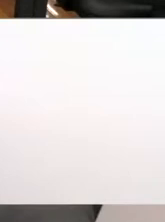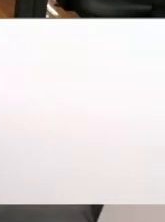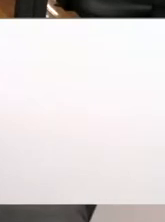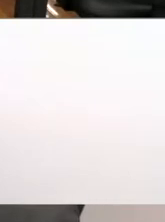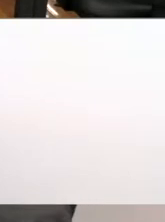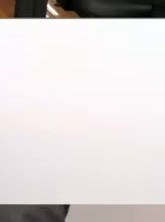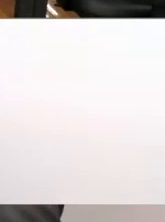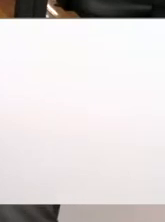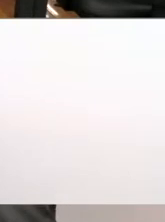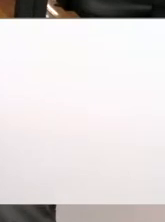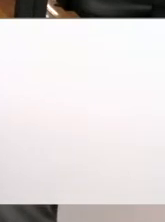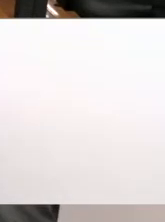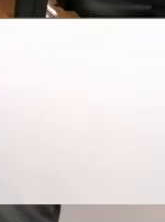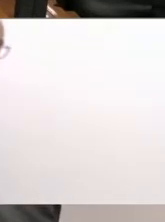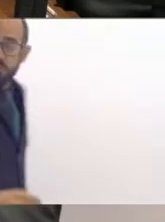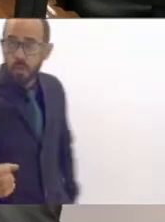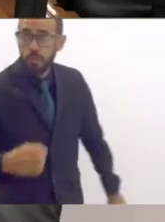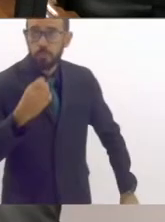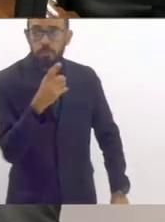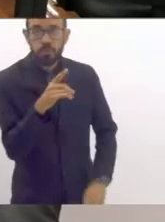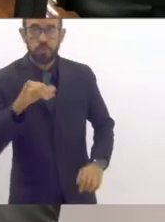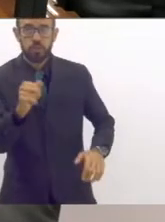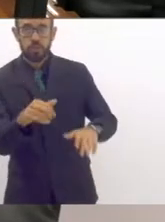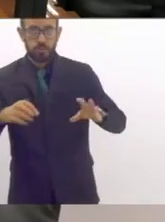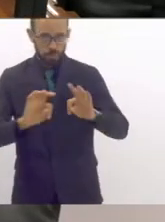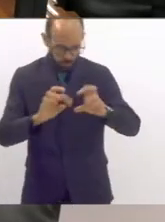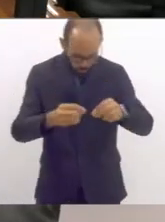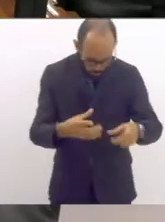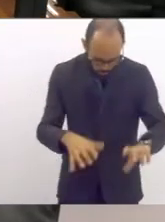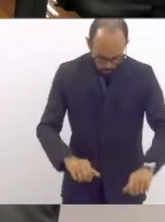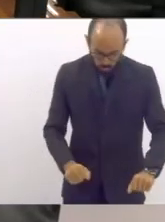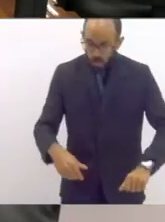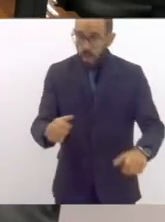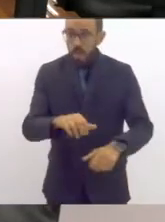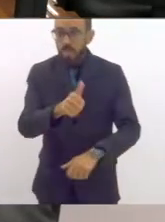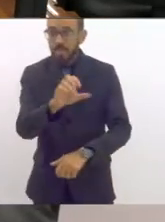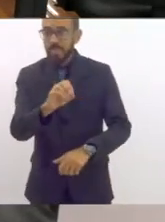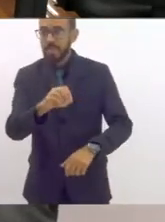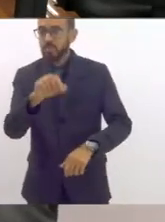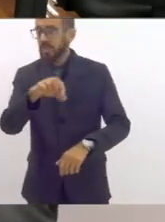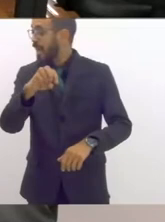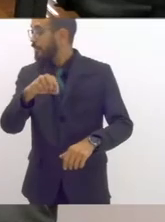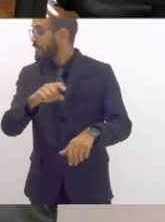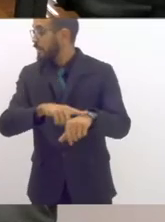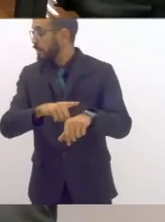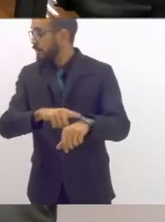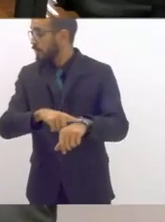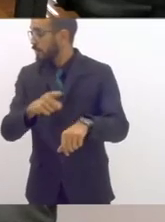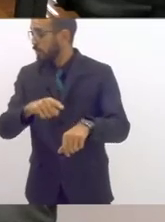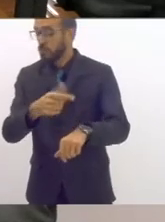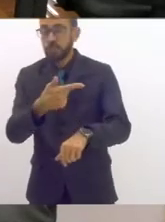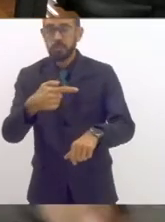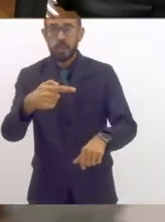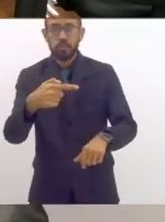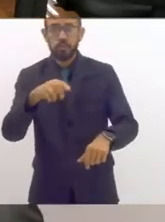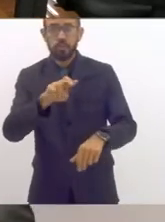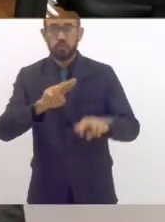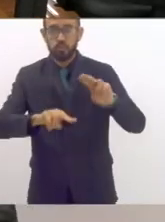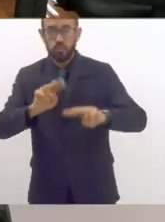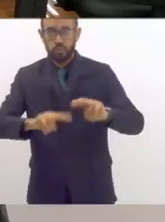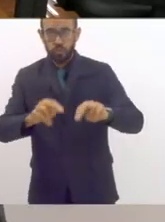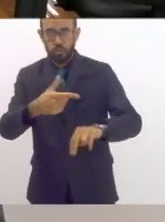Oi bom dia a todos e todas as 10 horas do dia 27 de junho de